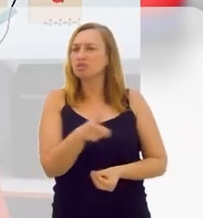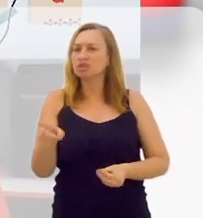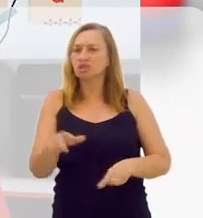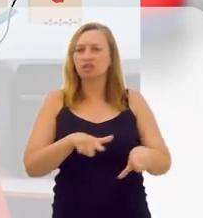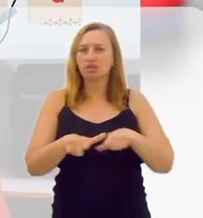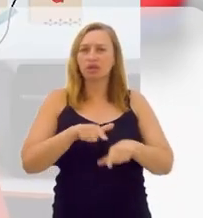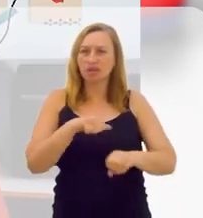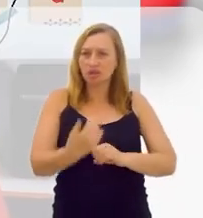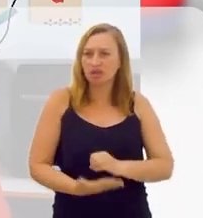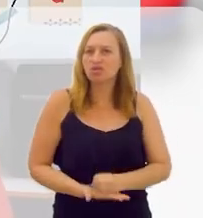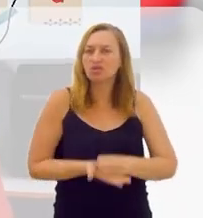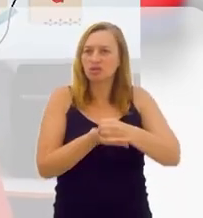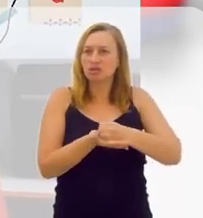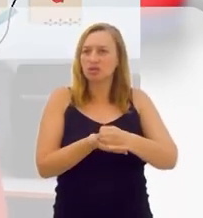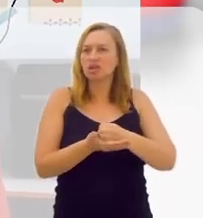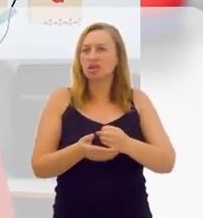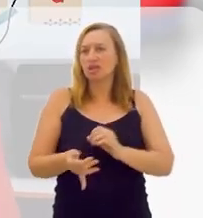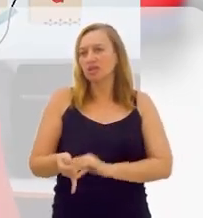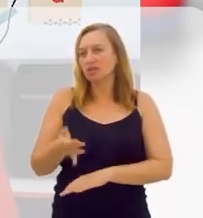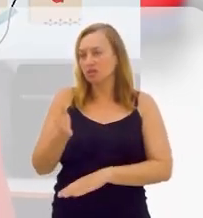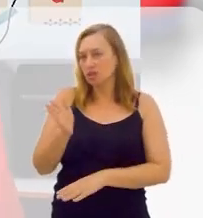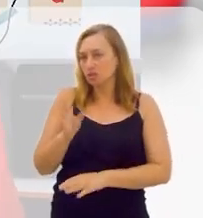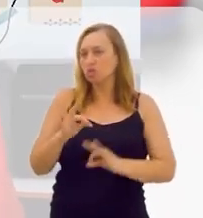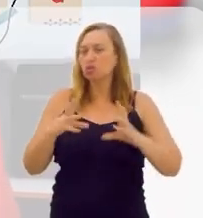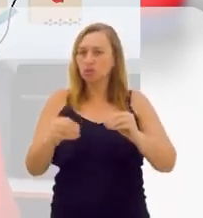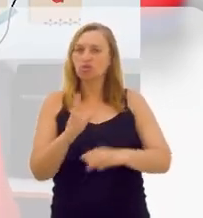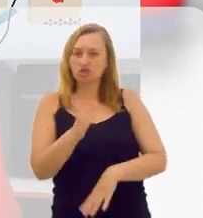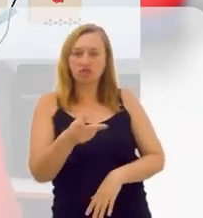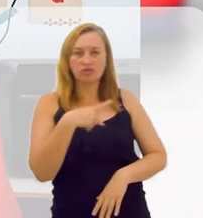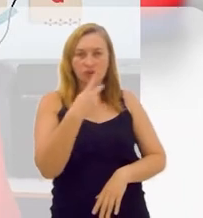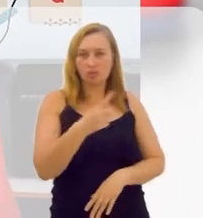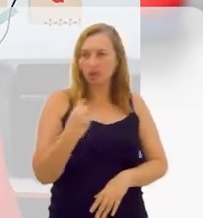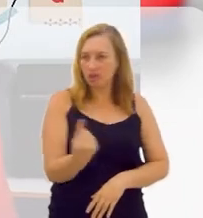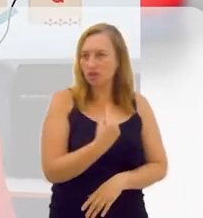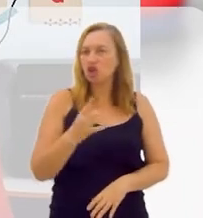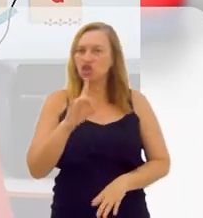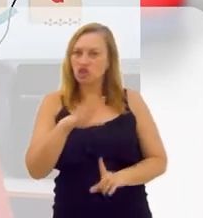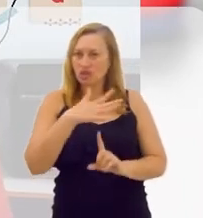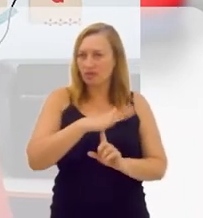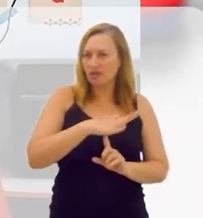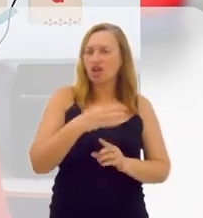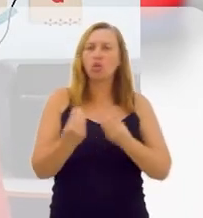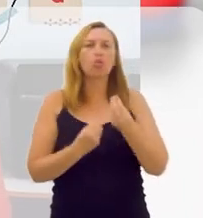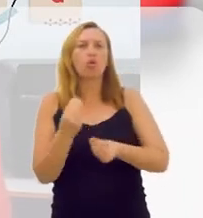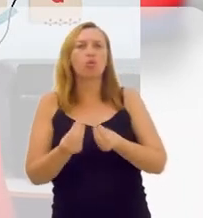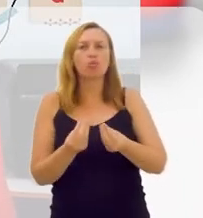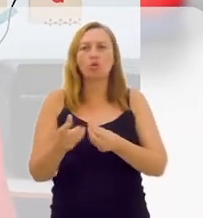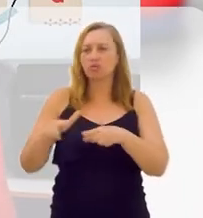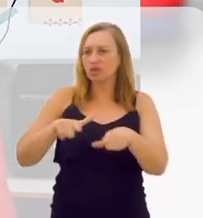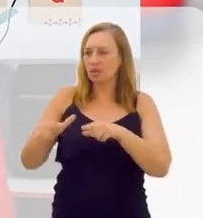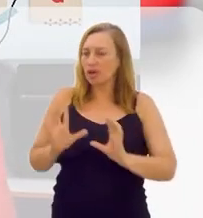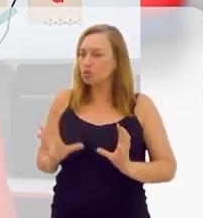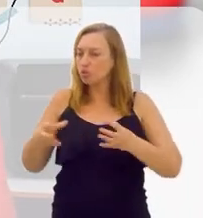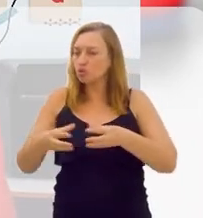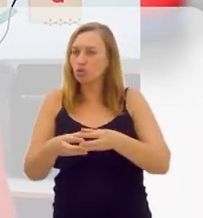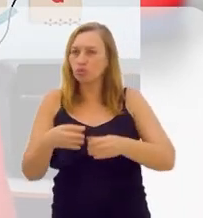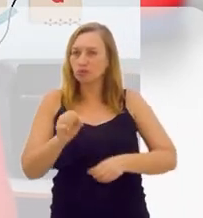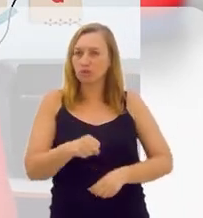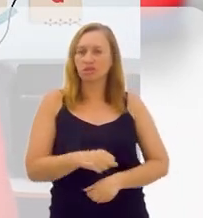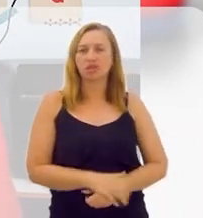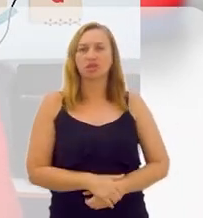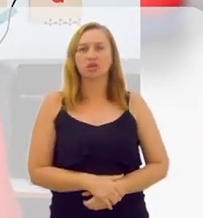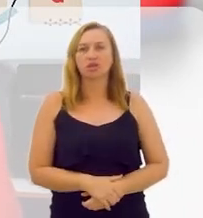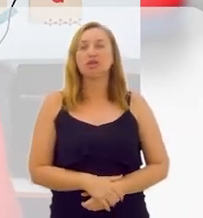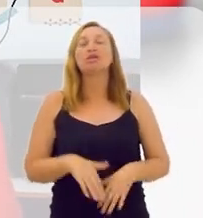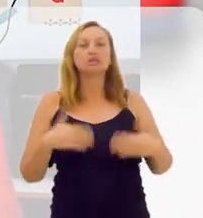têm trabalhado a sustentabilidade, além desses exemplos que você deu aí pra gente? É só na feira? Como é que funciona o trabalho do grupo em